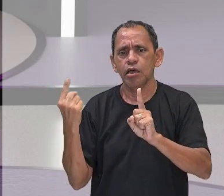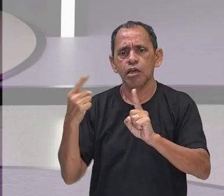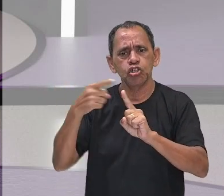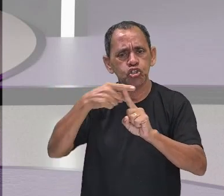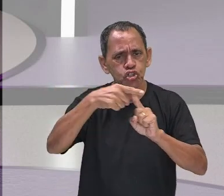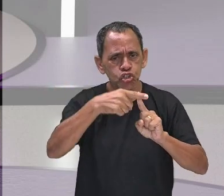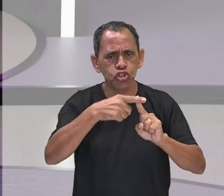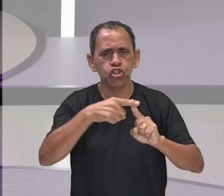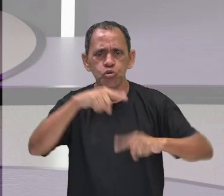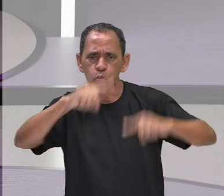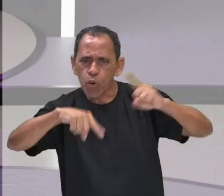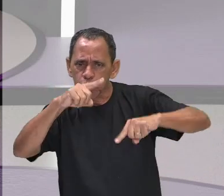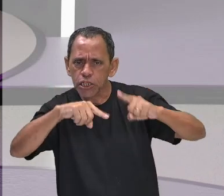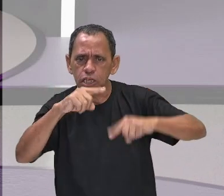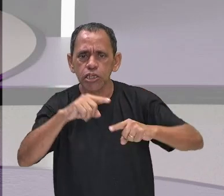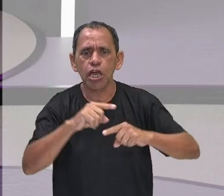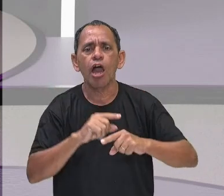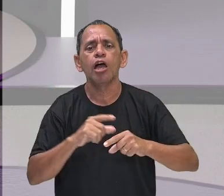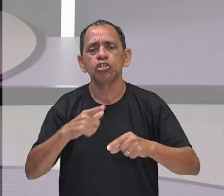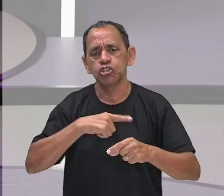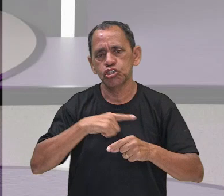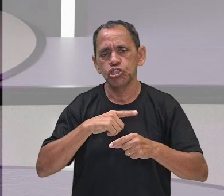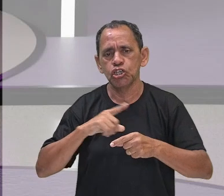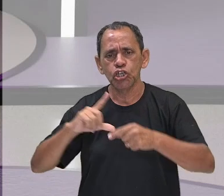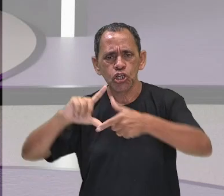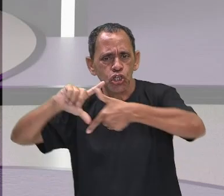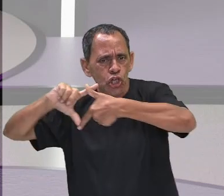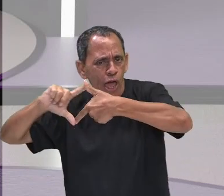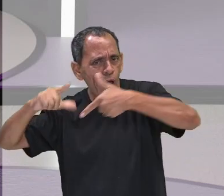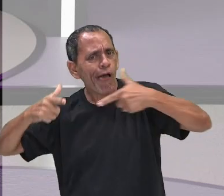objetos que possuem aí